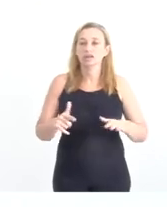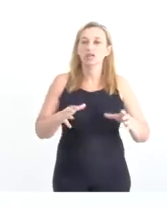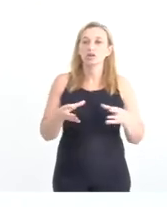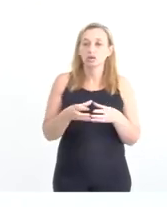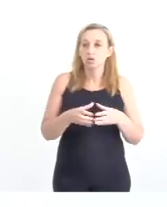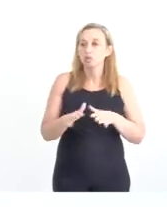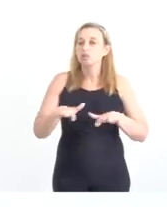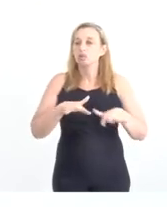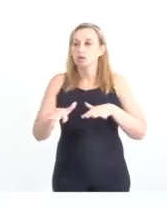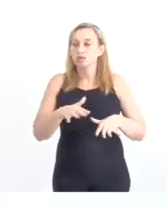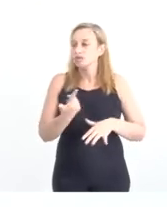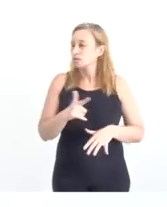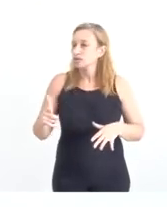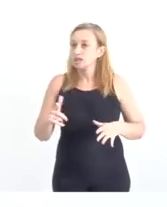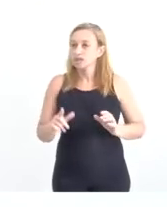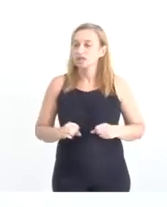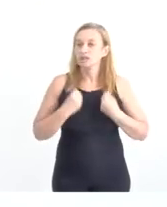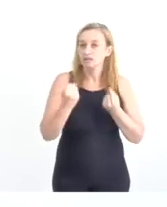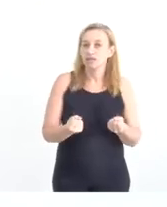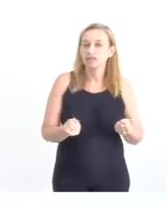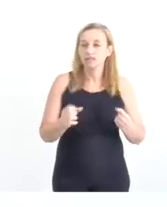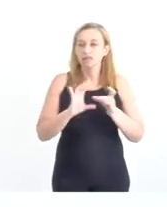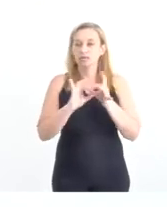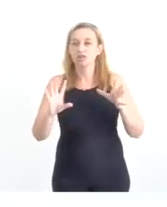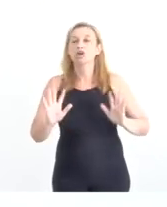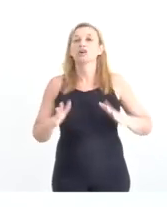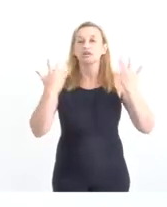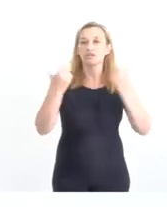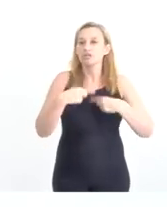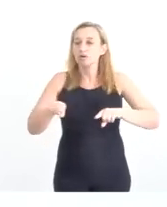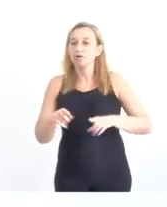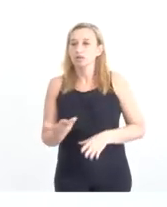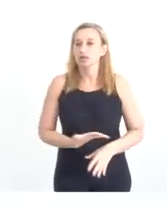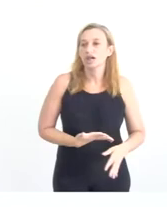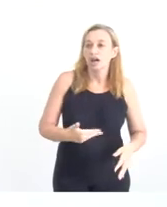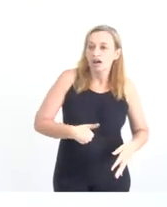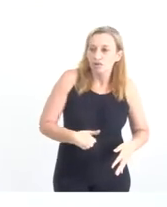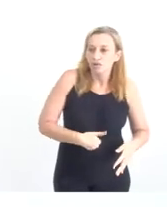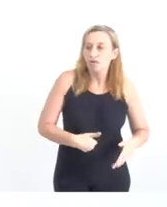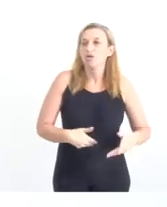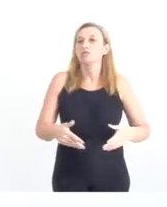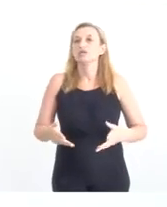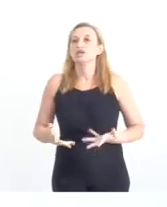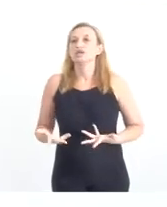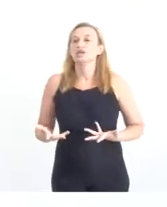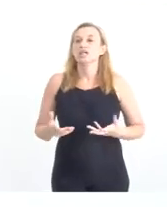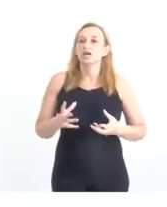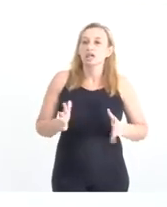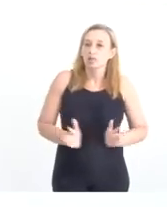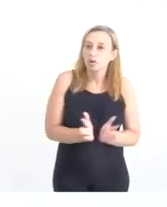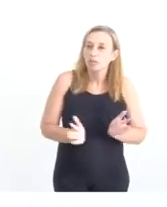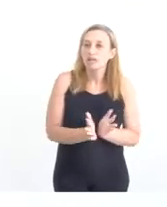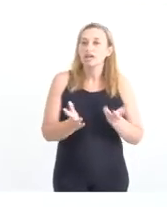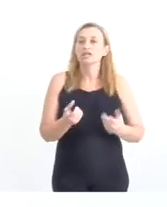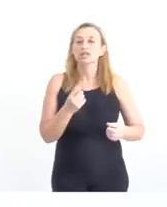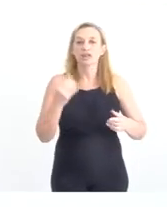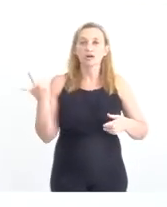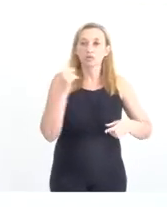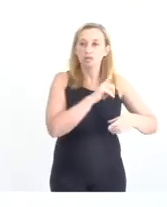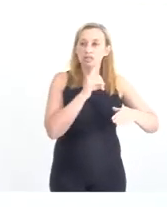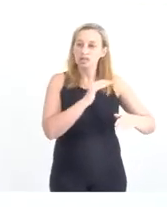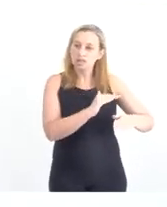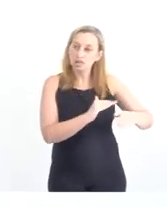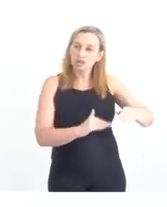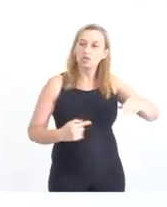desenvolvimentos em viscose na agenda e defesa e viva o combate à fome viu compadre miséria viu na sociedade brasileira que vai conseguir superar a desigualdade